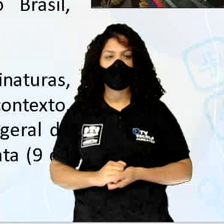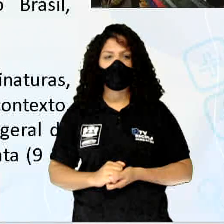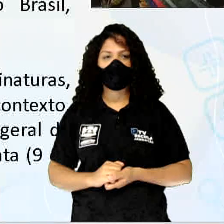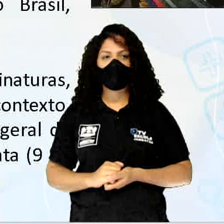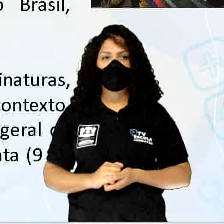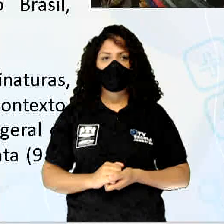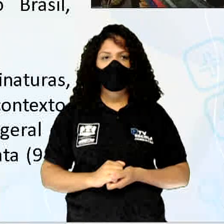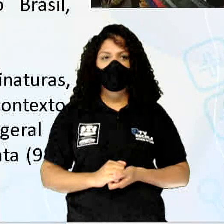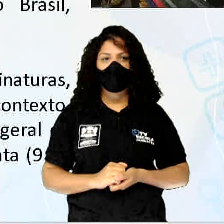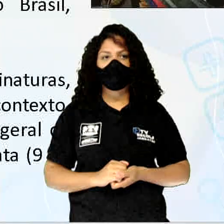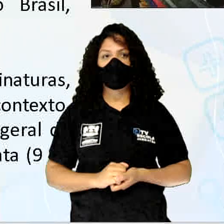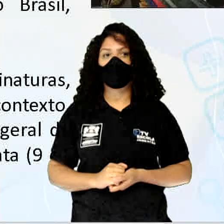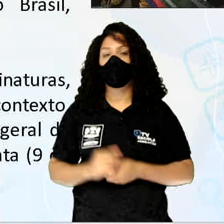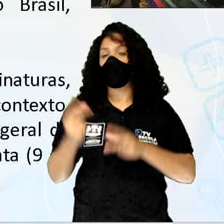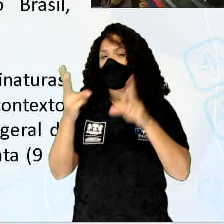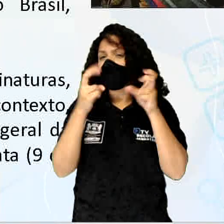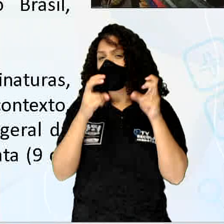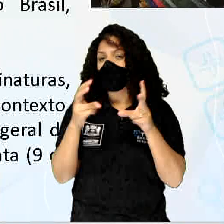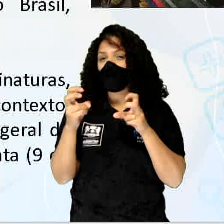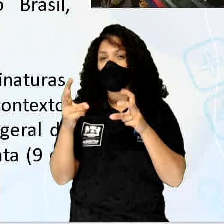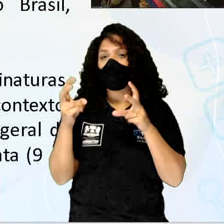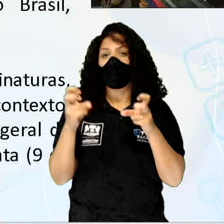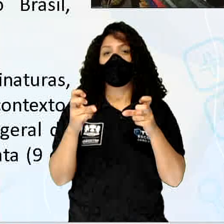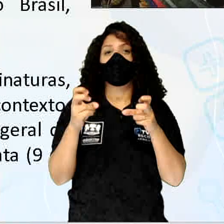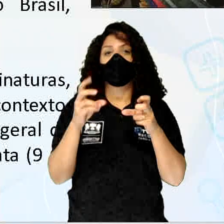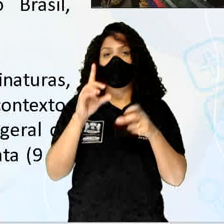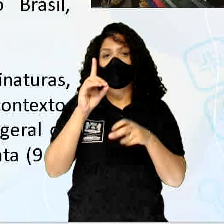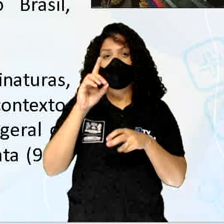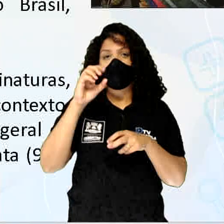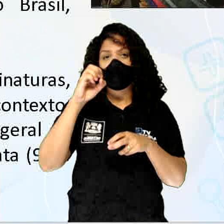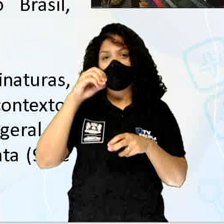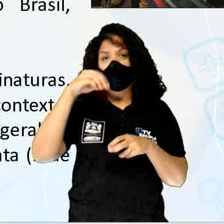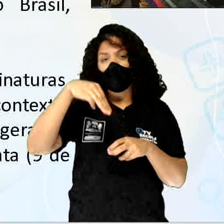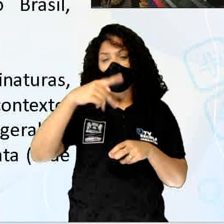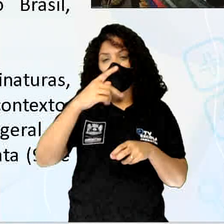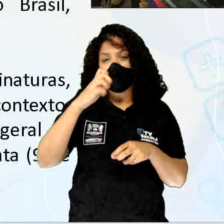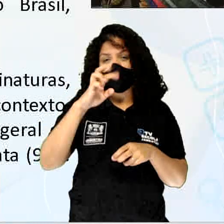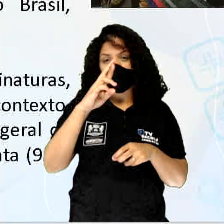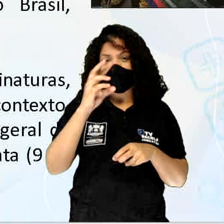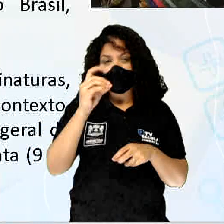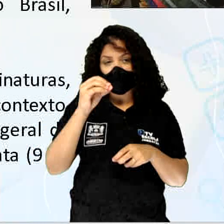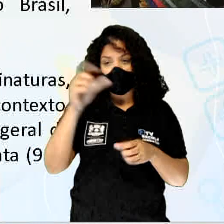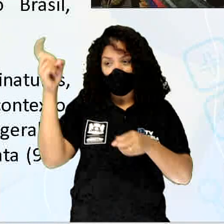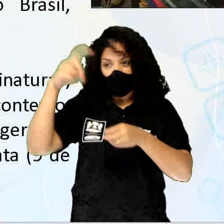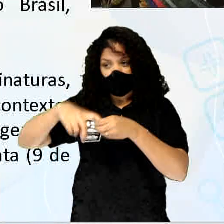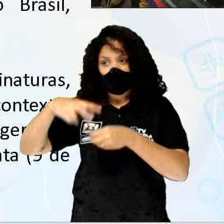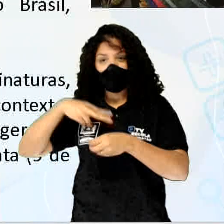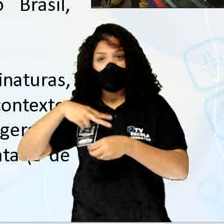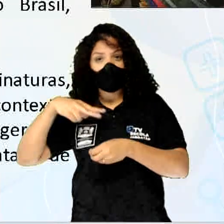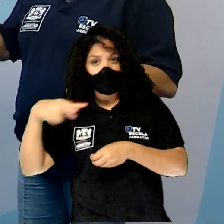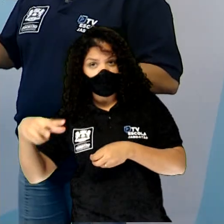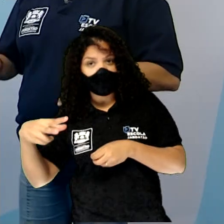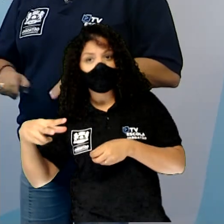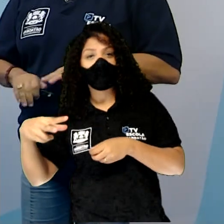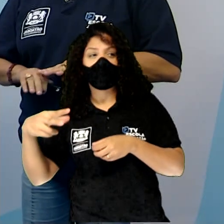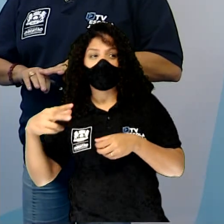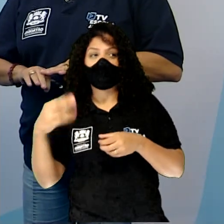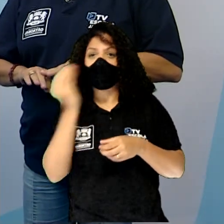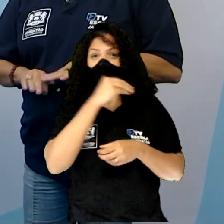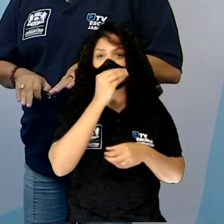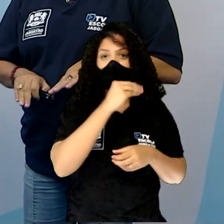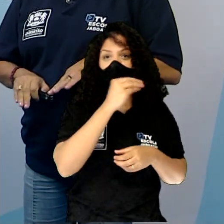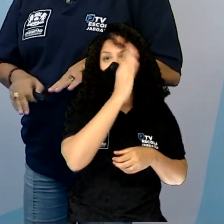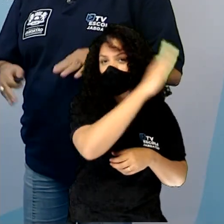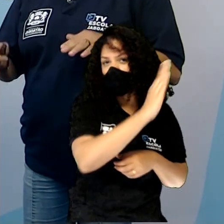Viam no retorno de Dom Pedro uma maneira de recolonizar o Brasil, enfraquecendo as ideias de independência. Mas a gente está vendo aqui que Dom Pedro